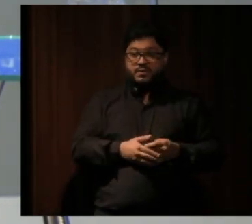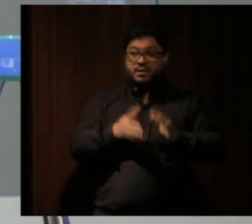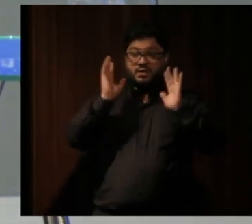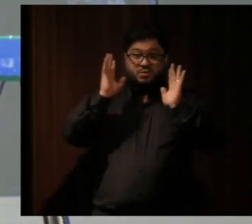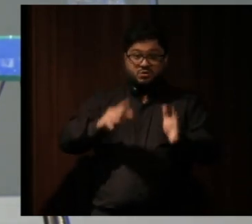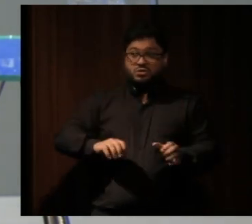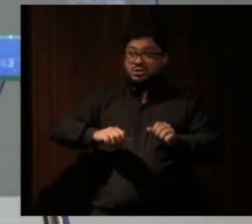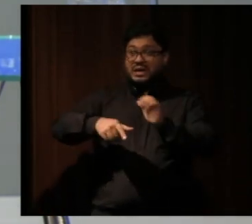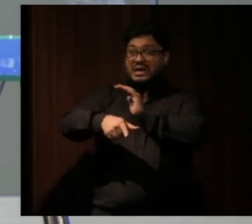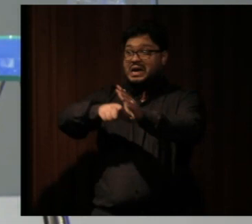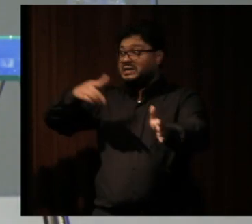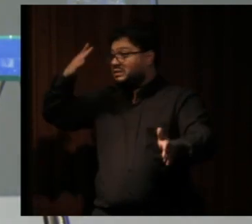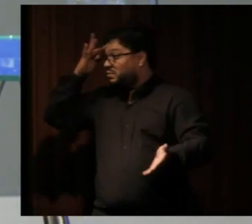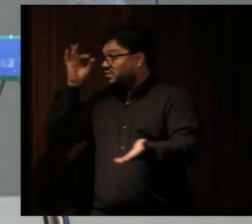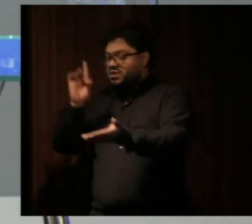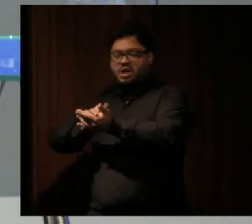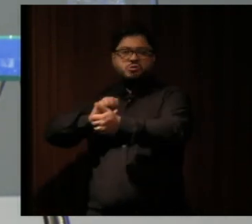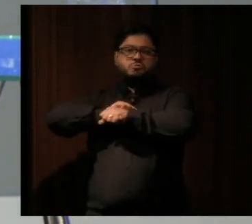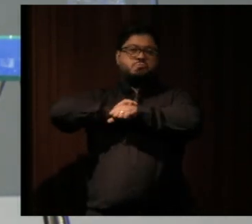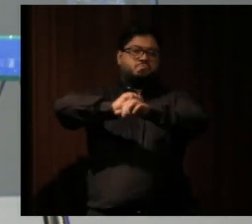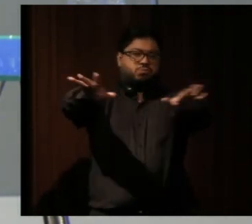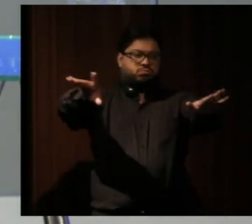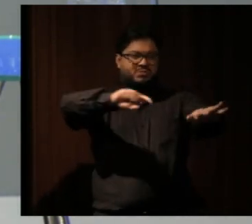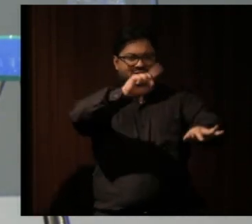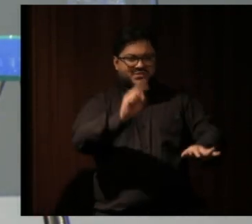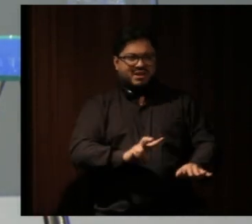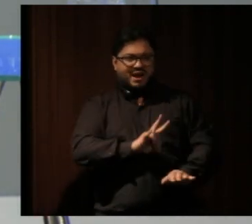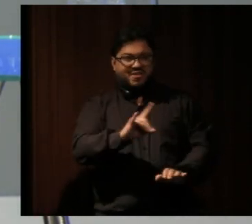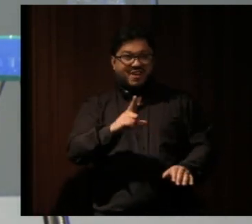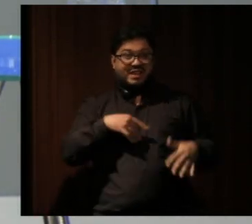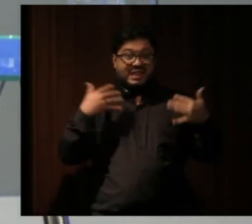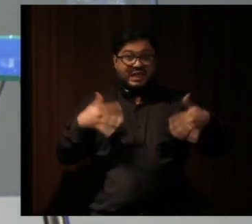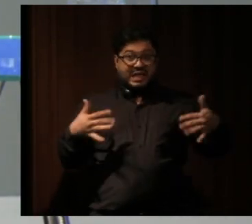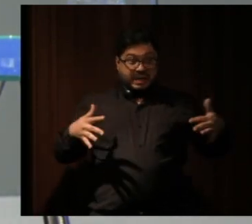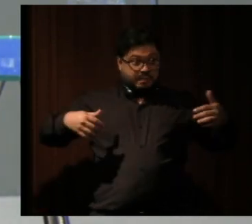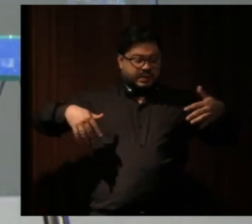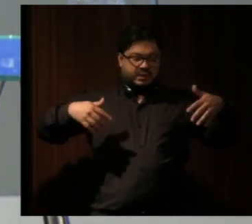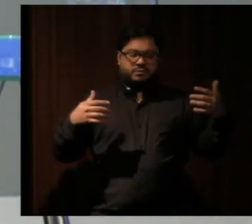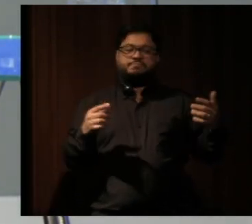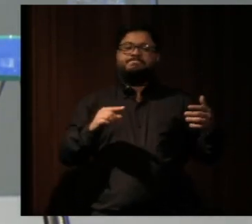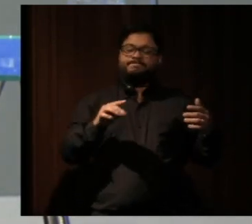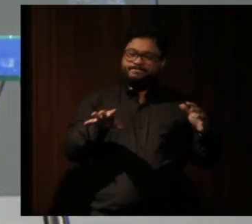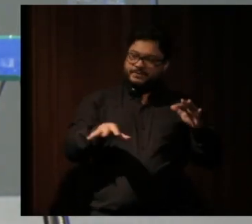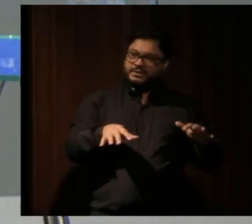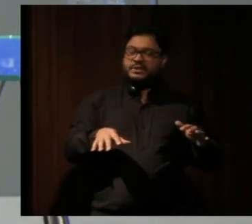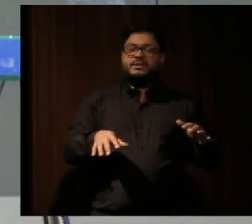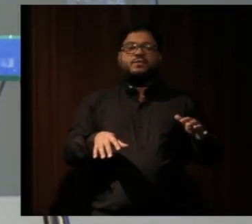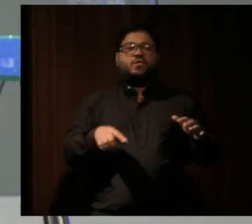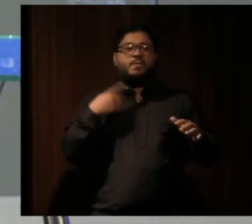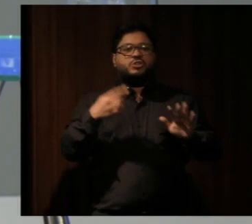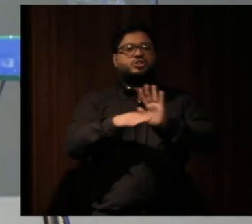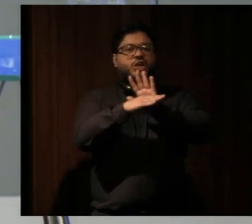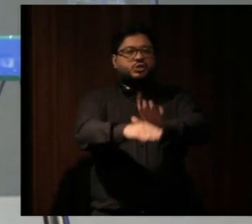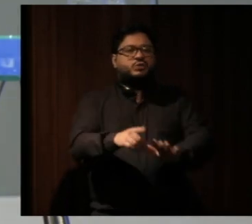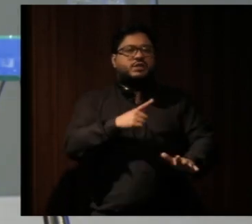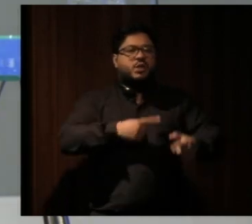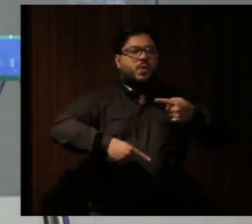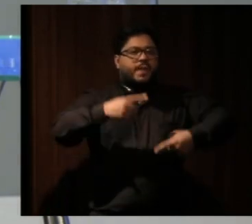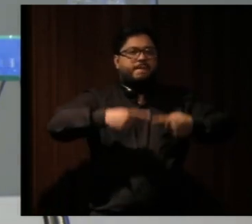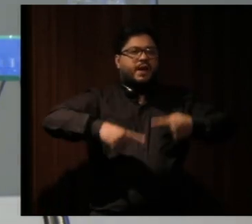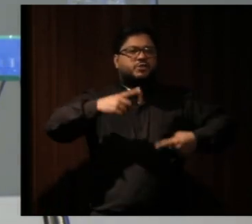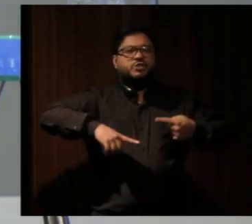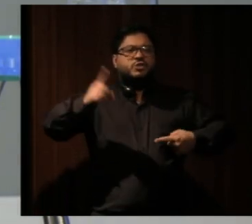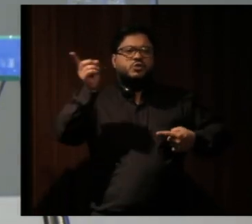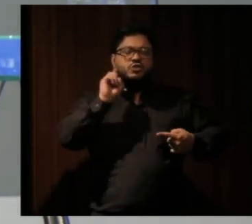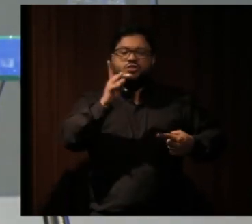reparo antes de saber se é verdade será que isso vai gerar Pânico Então acho que de certa forma a gente também ajuda a trazer esse debate pro dia a